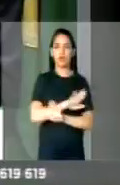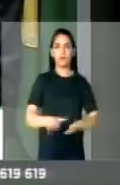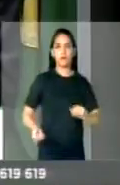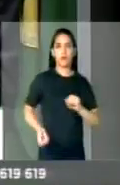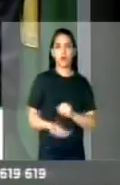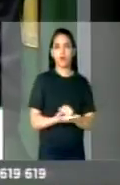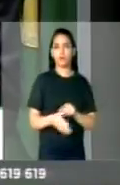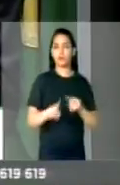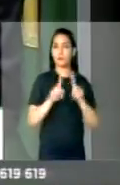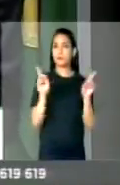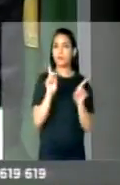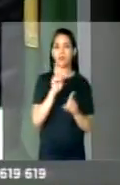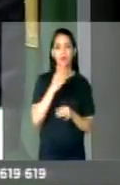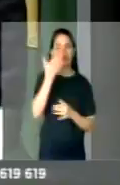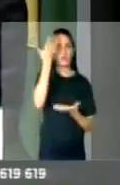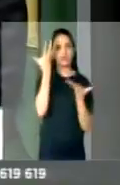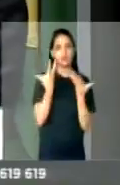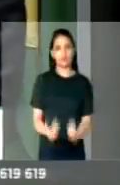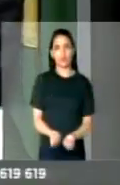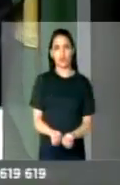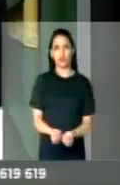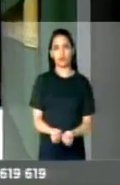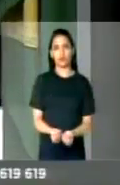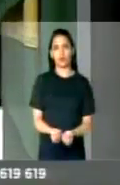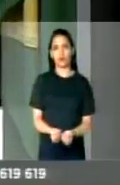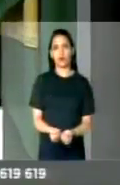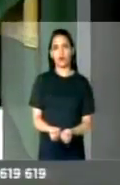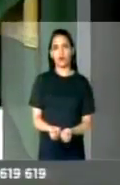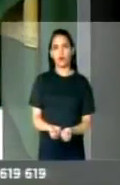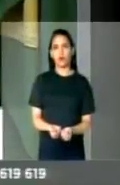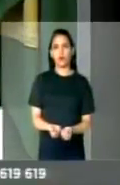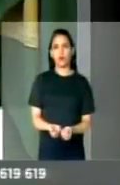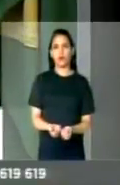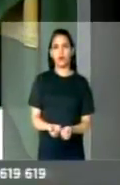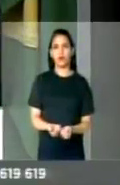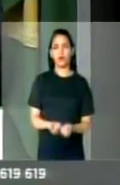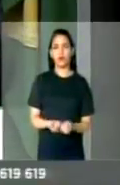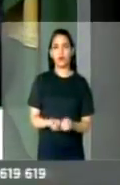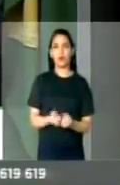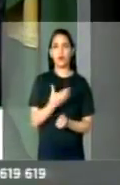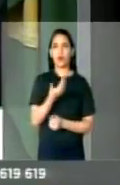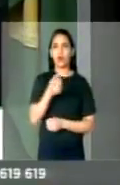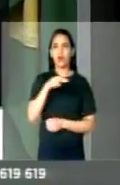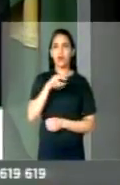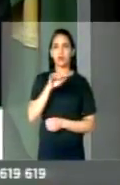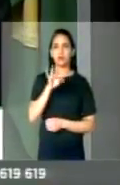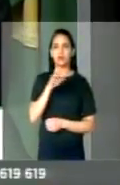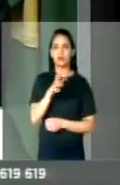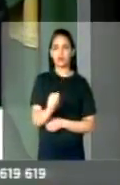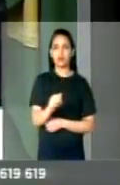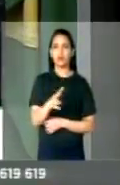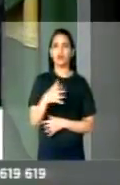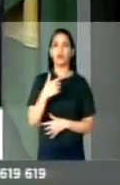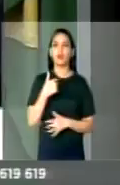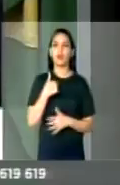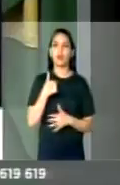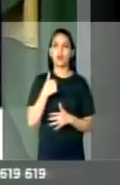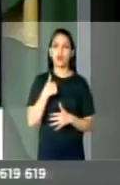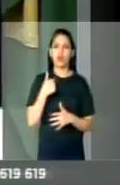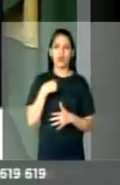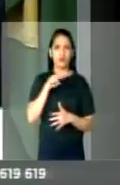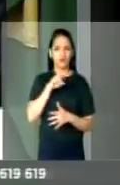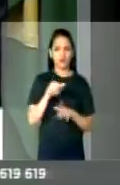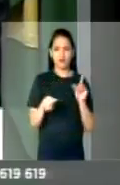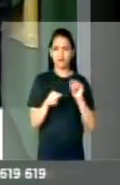mas não vou comungar com anistia de Caixa 2. Vou entrar em regime de obstrução,